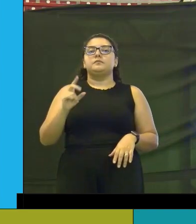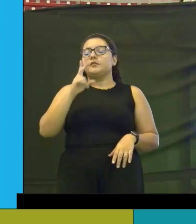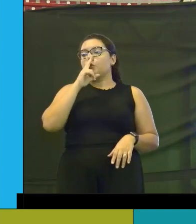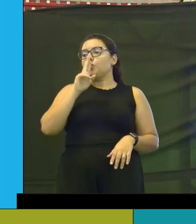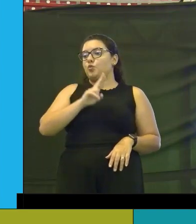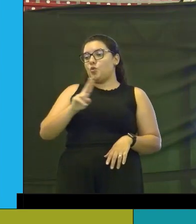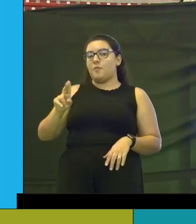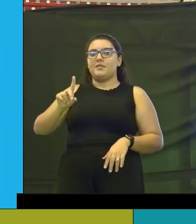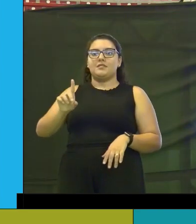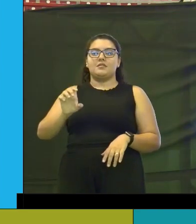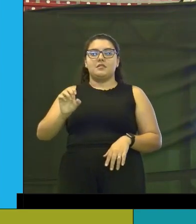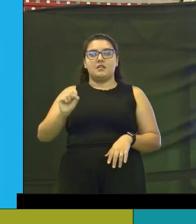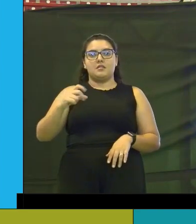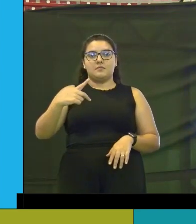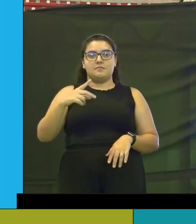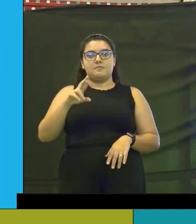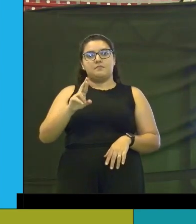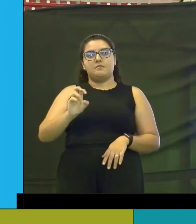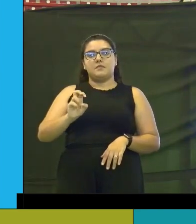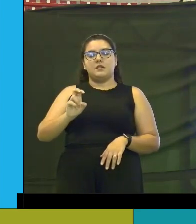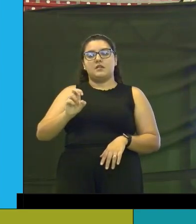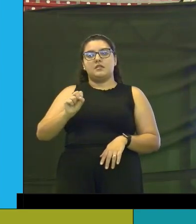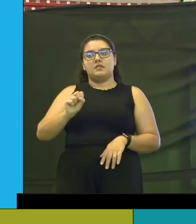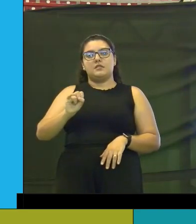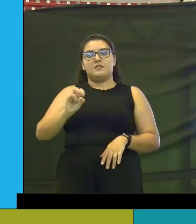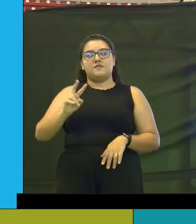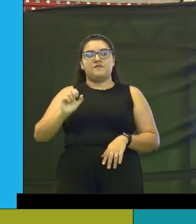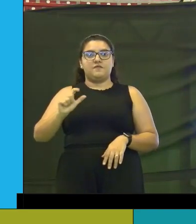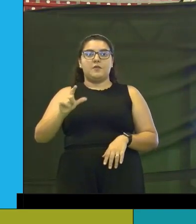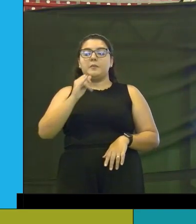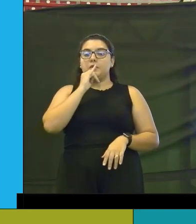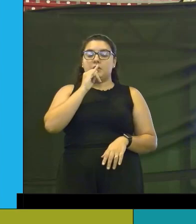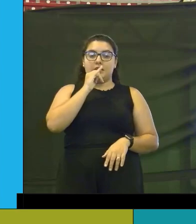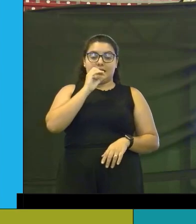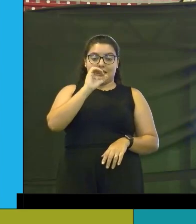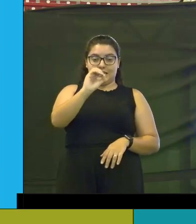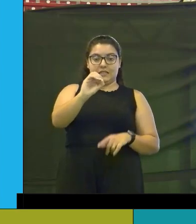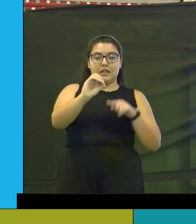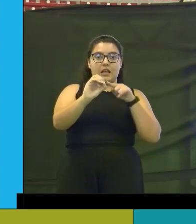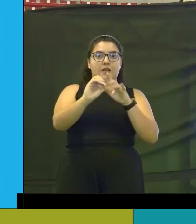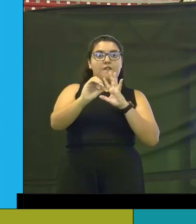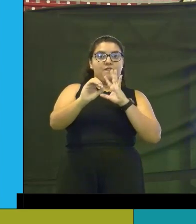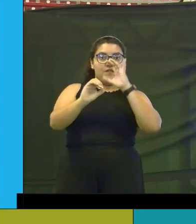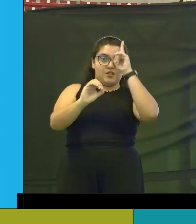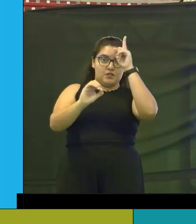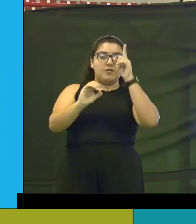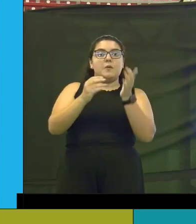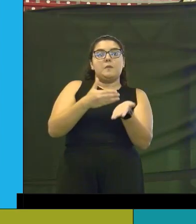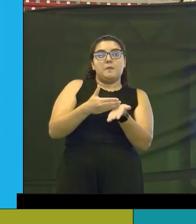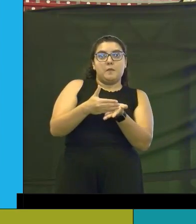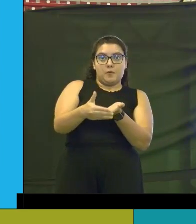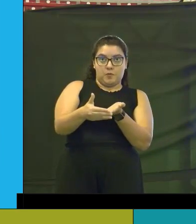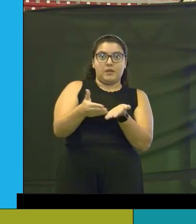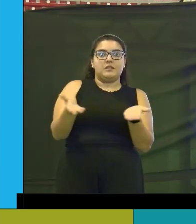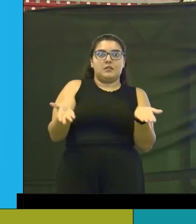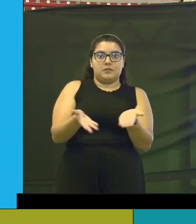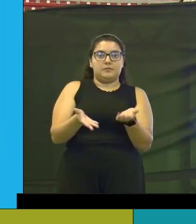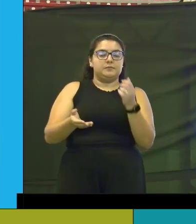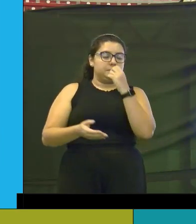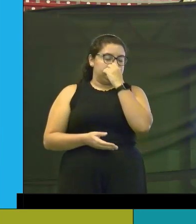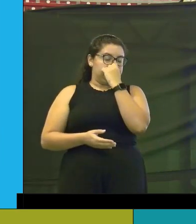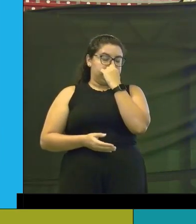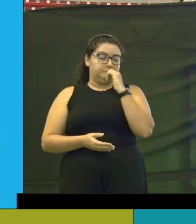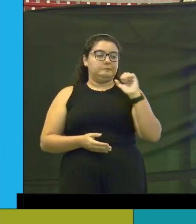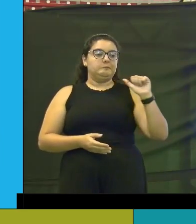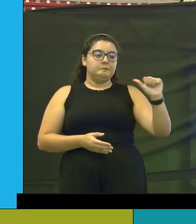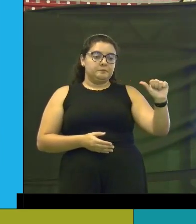desprezíveis. Considerando que V0 é o módulo da velocidade inicial do objeto e A é